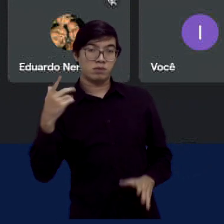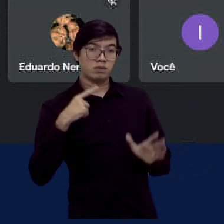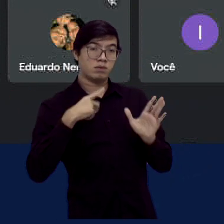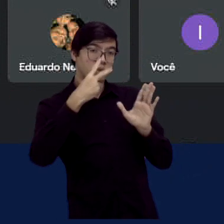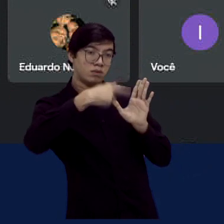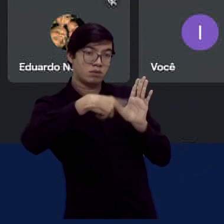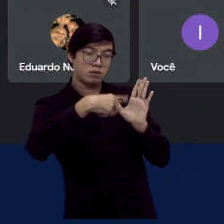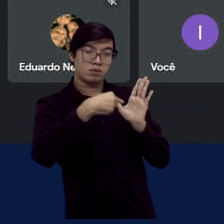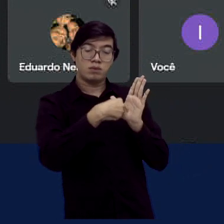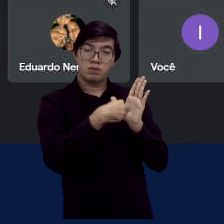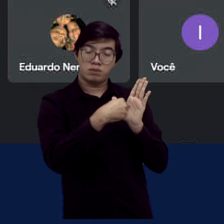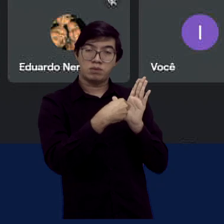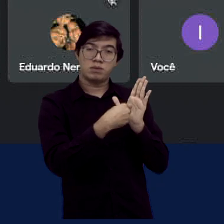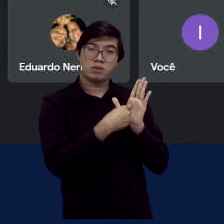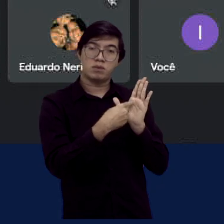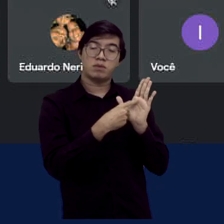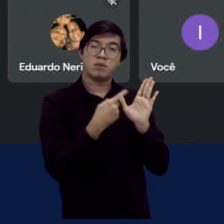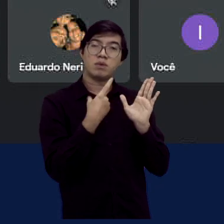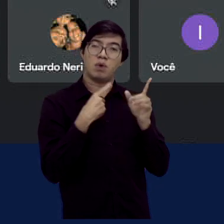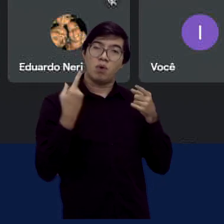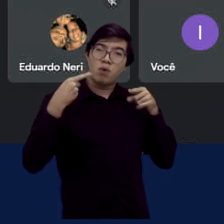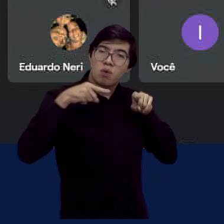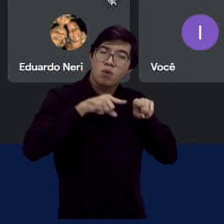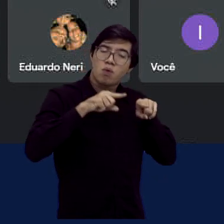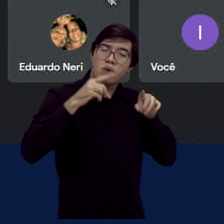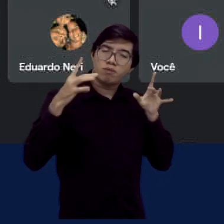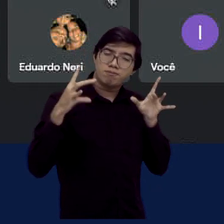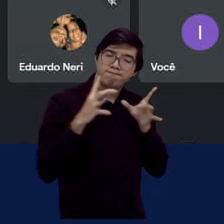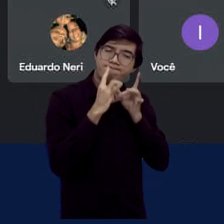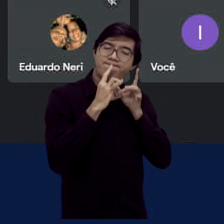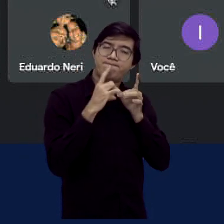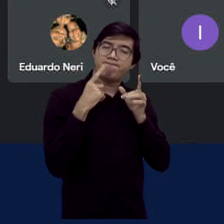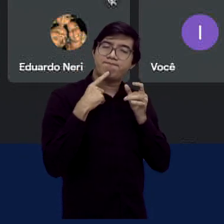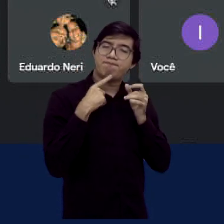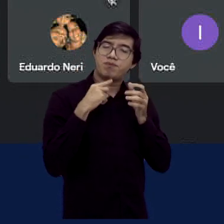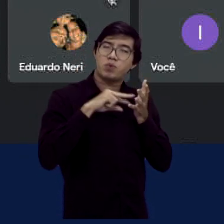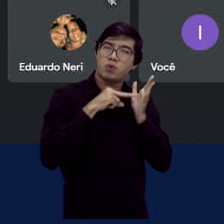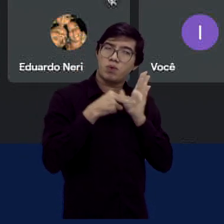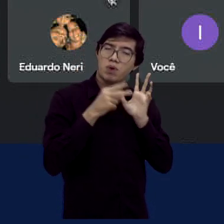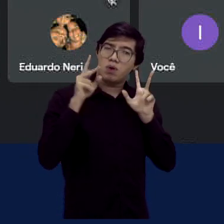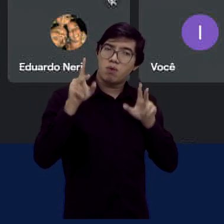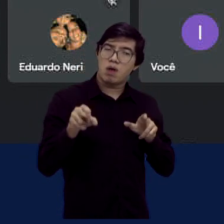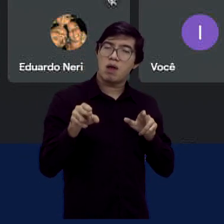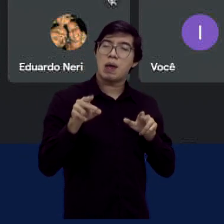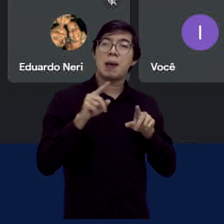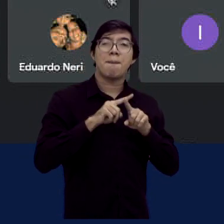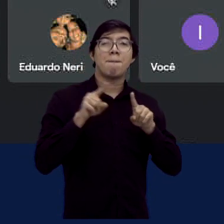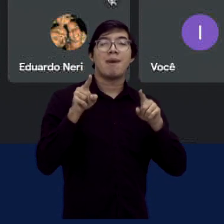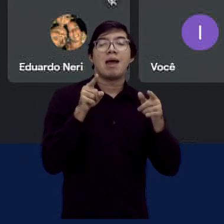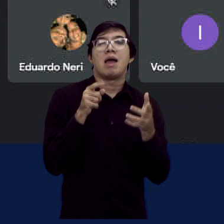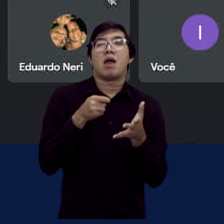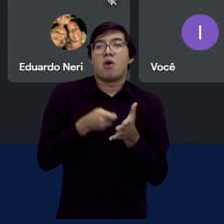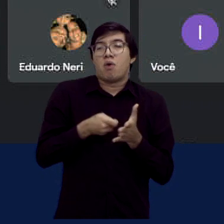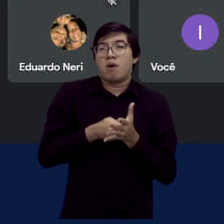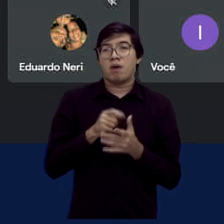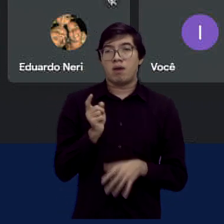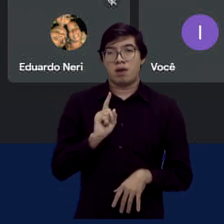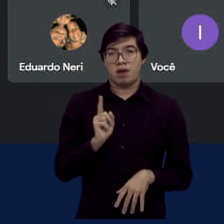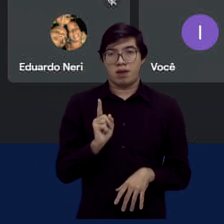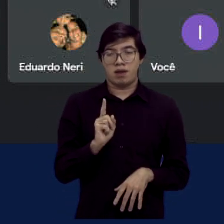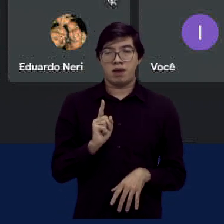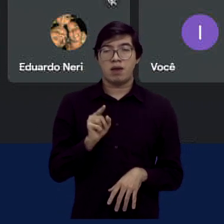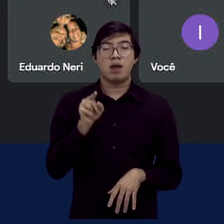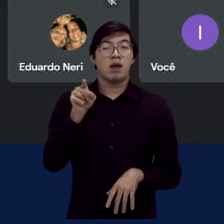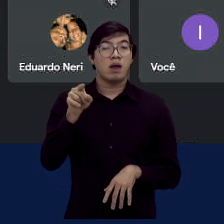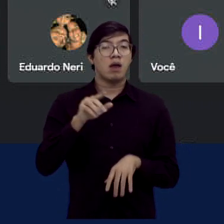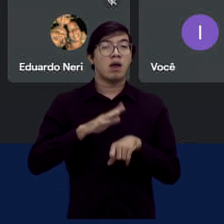ele. Mas ele não tem poder sobre isso. Então, quem vai completar essa ideia